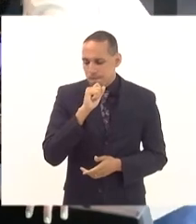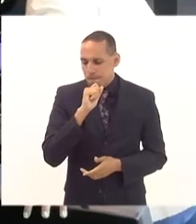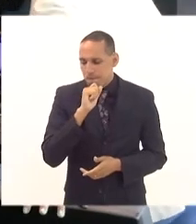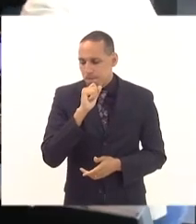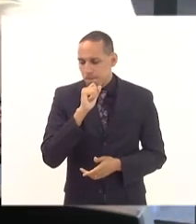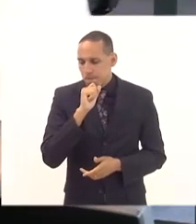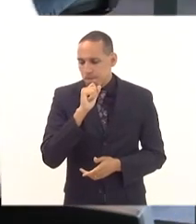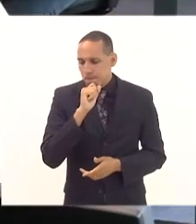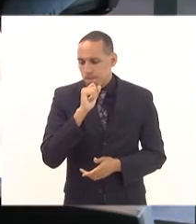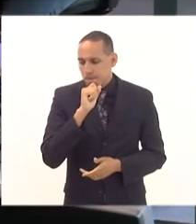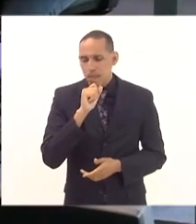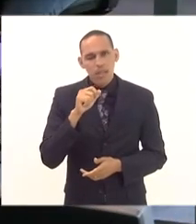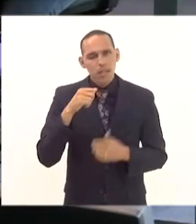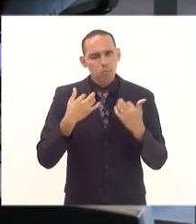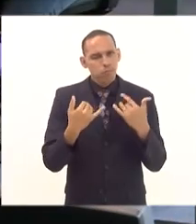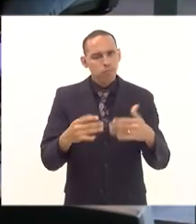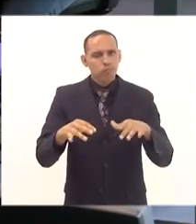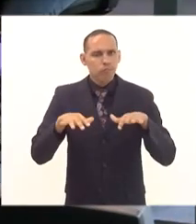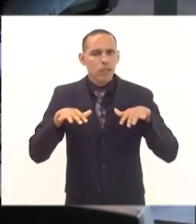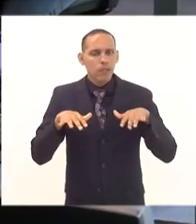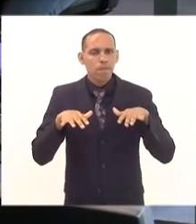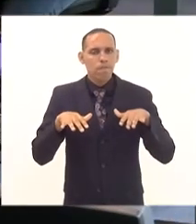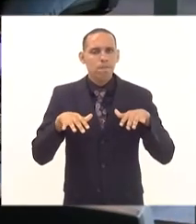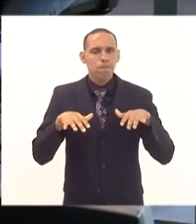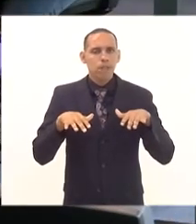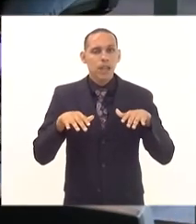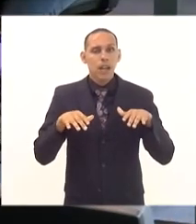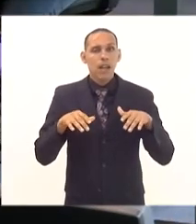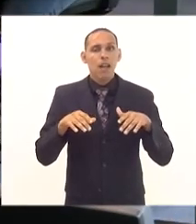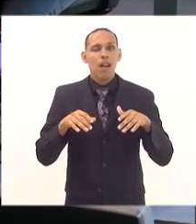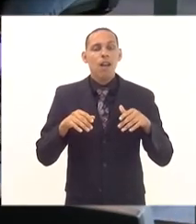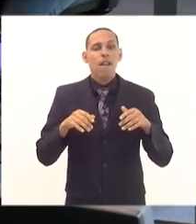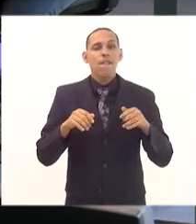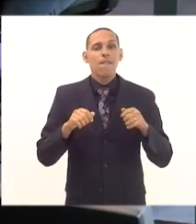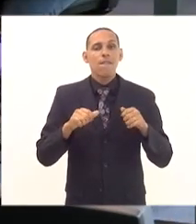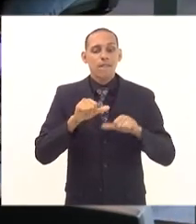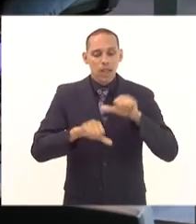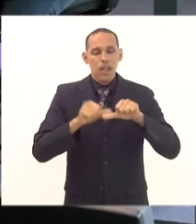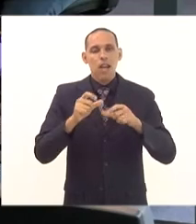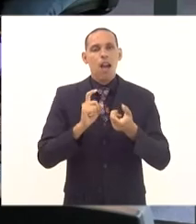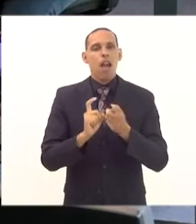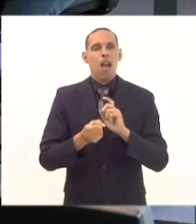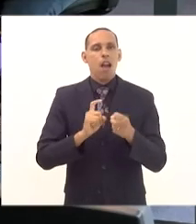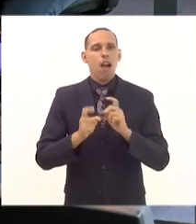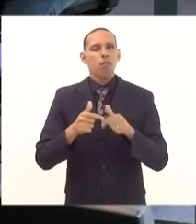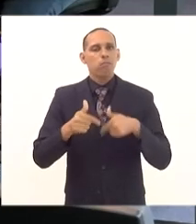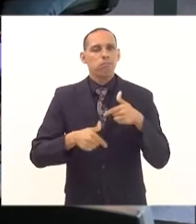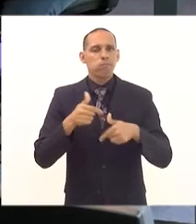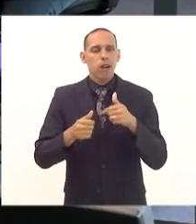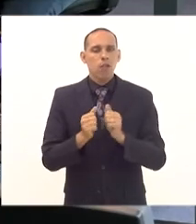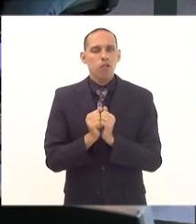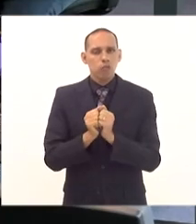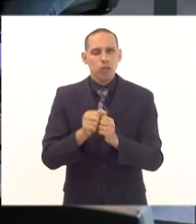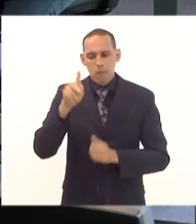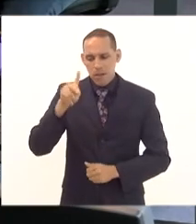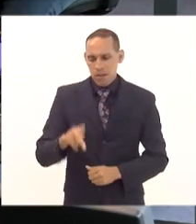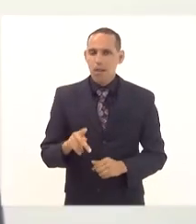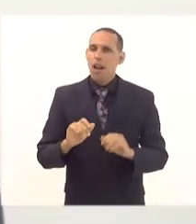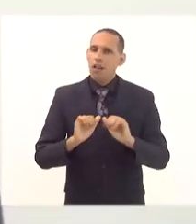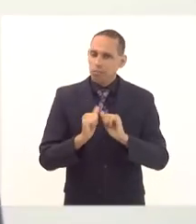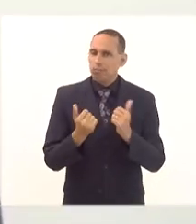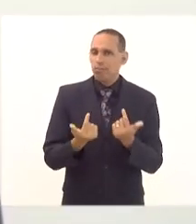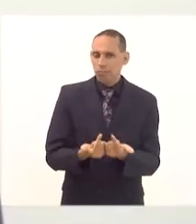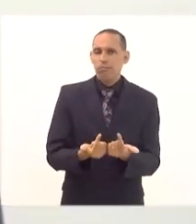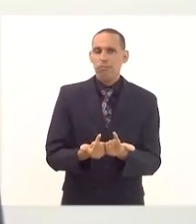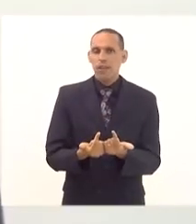fazer desdobrar sua audiência pública é como a reunião de trabalho Execute e com o presidente da tatuagem Deputado